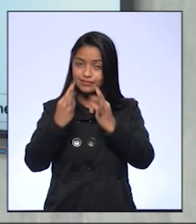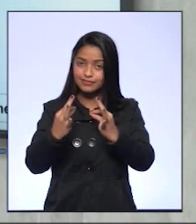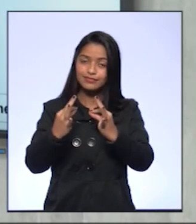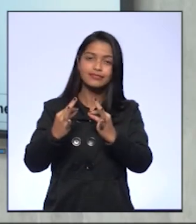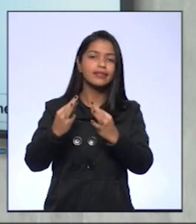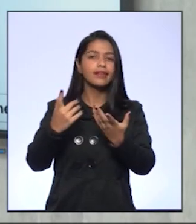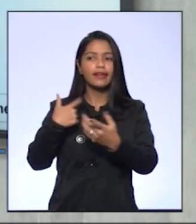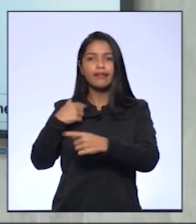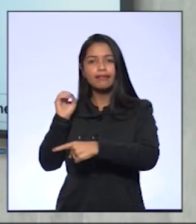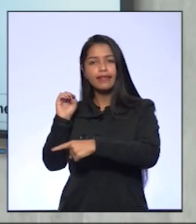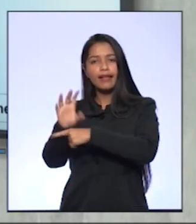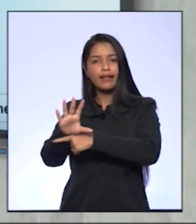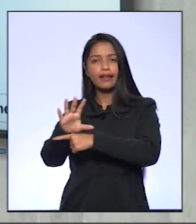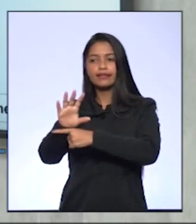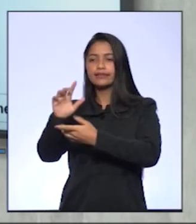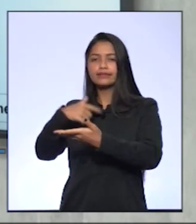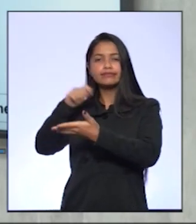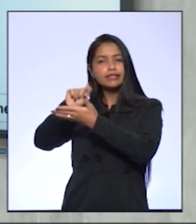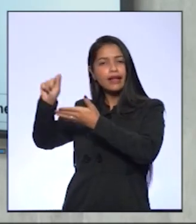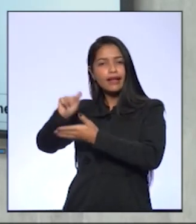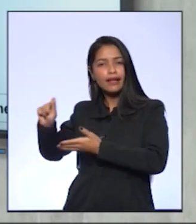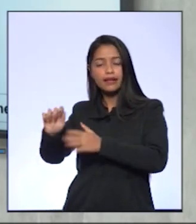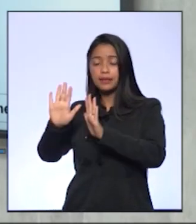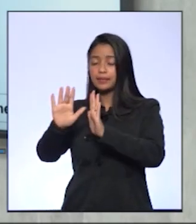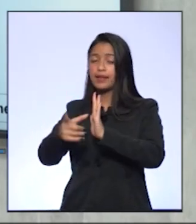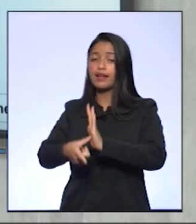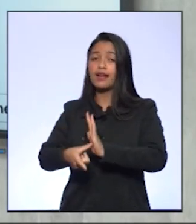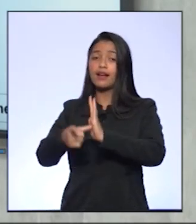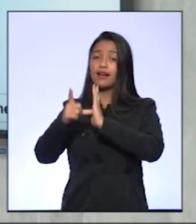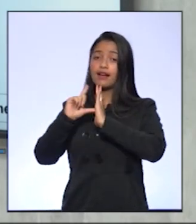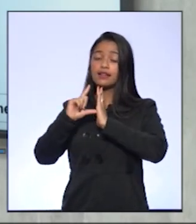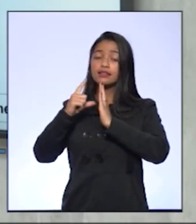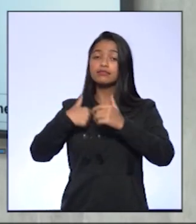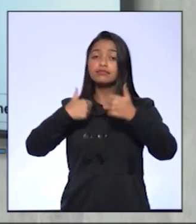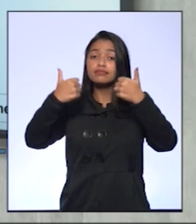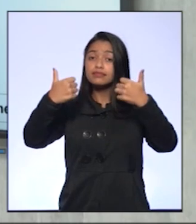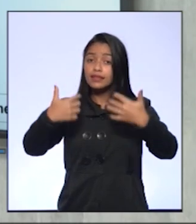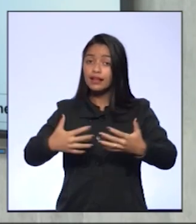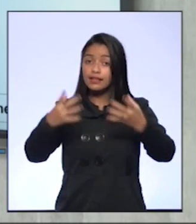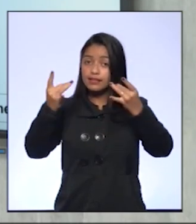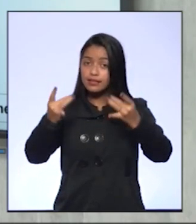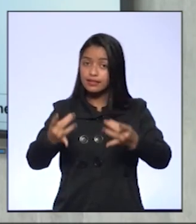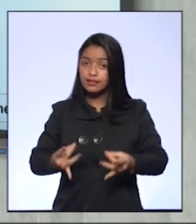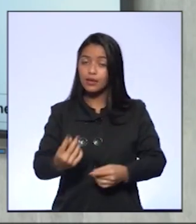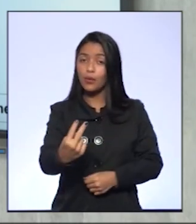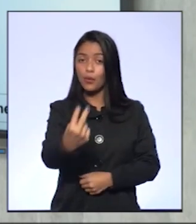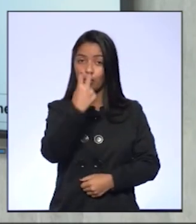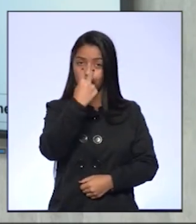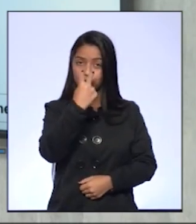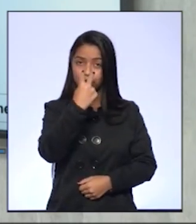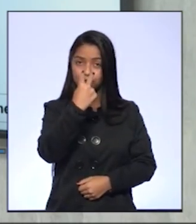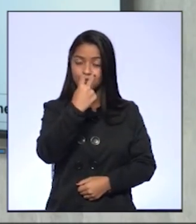abrir slide, antes de escrever, eu vou escrever muito o que eu vou falar, mas eu vou definir pra você. Agora você só olha pra mim.